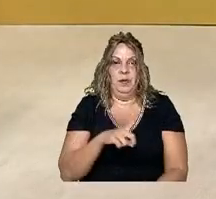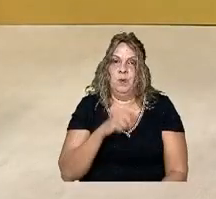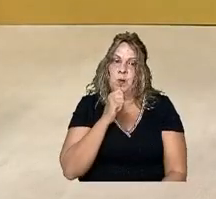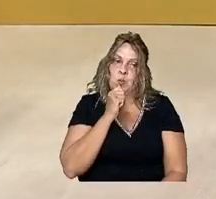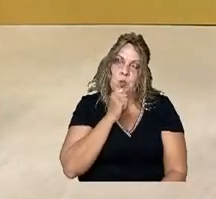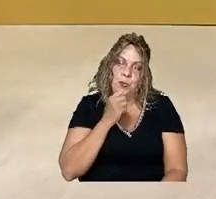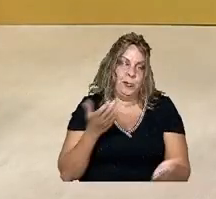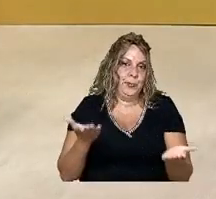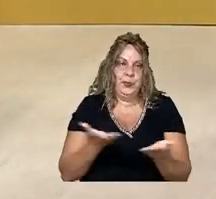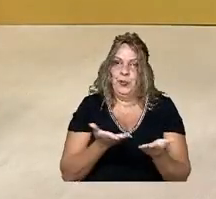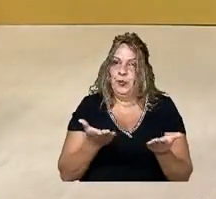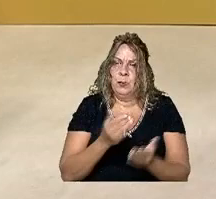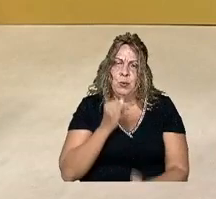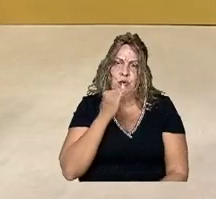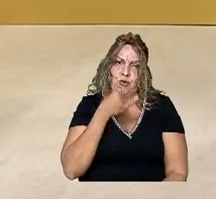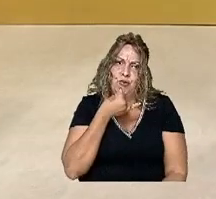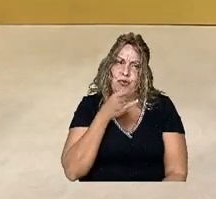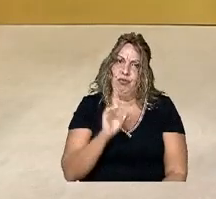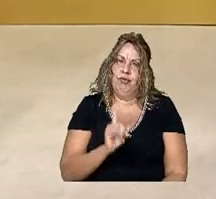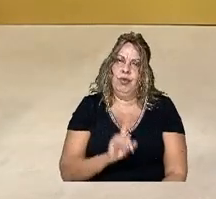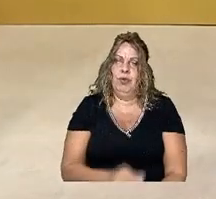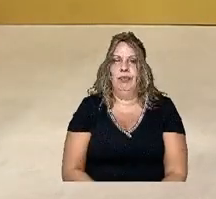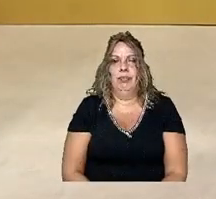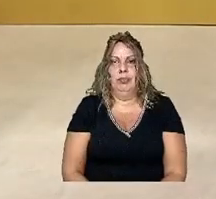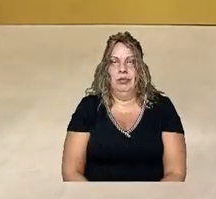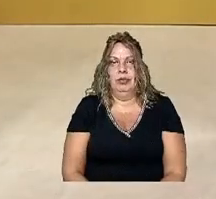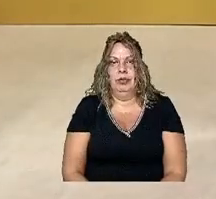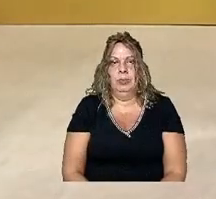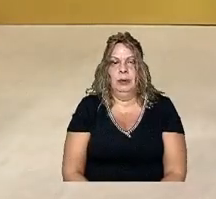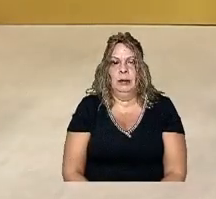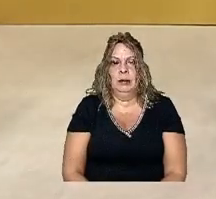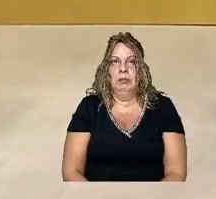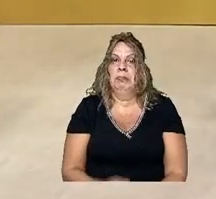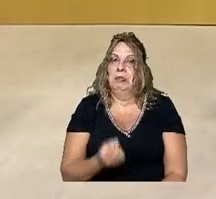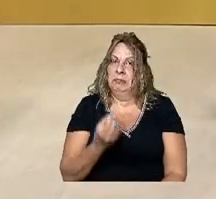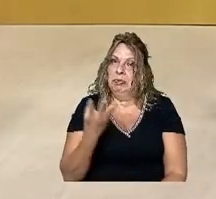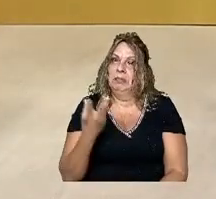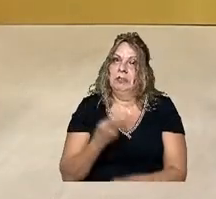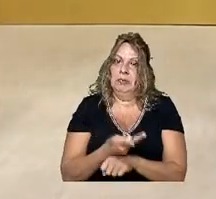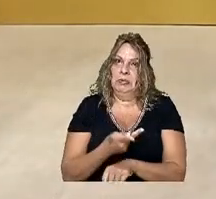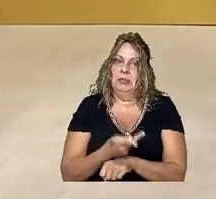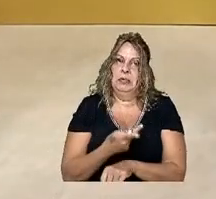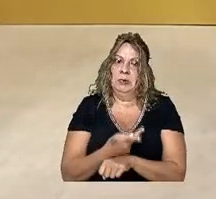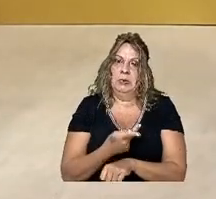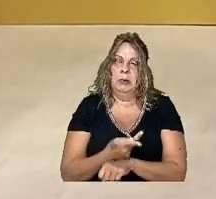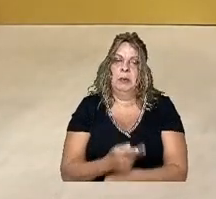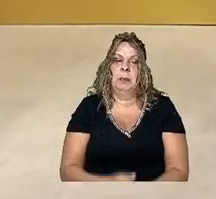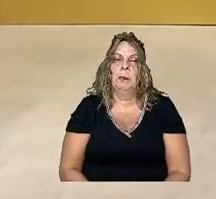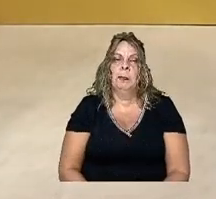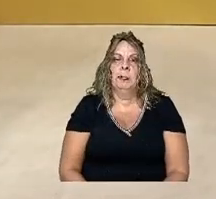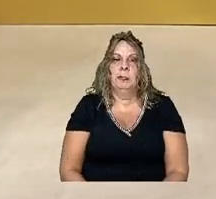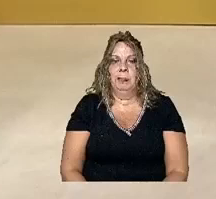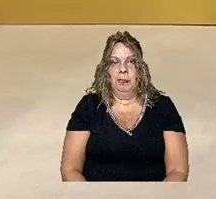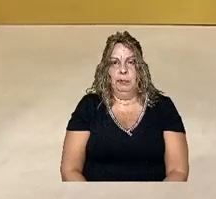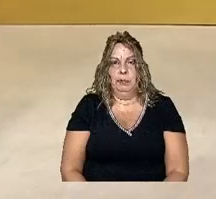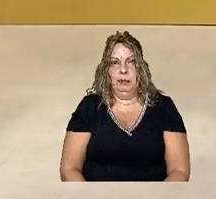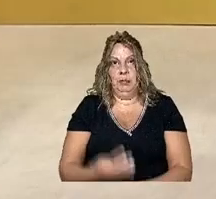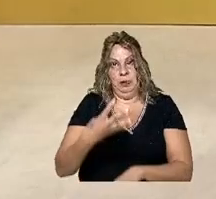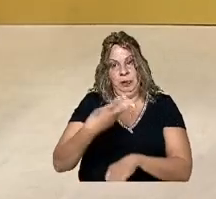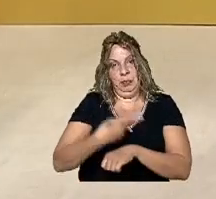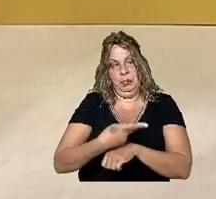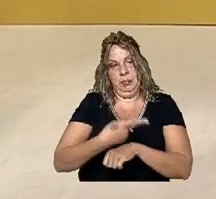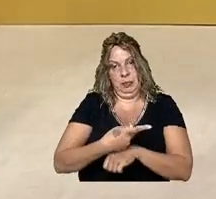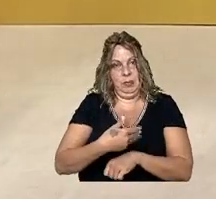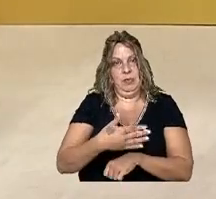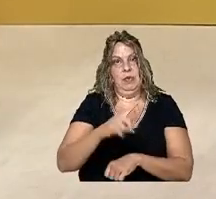foi contemplado aqui, não fica triste, vem aí. Muita premiação, né, pois Júlio? Pois é, show de carro agora no quarto prêmio. Show de